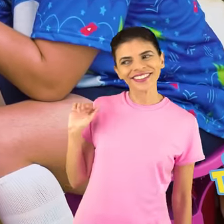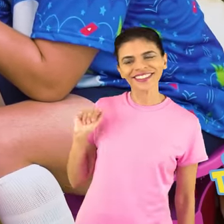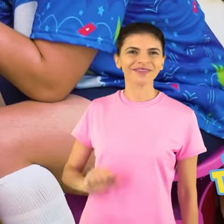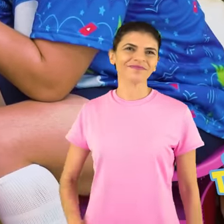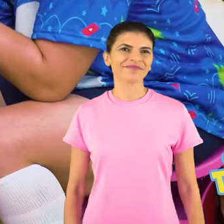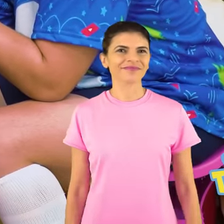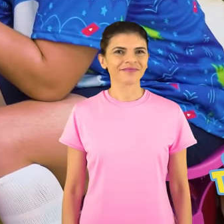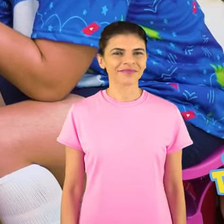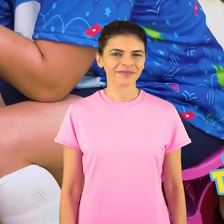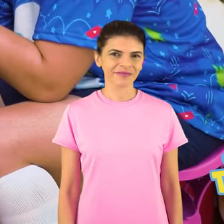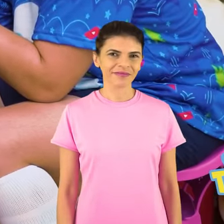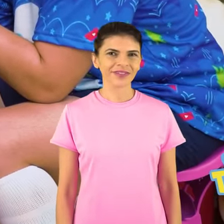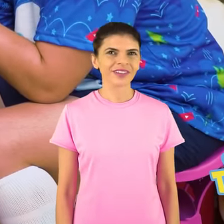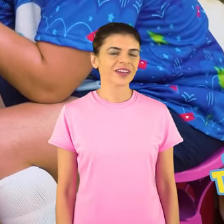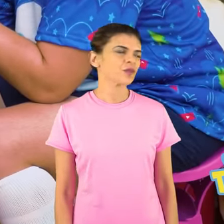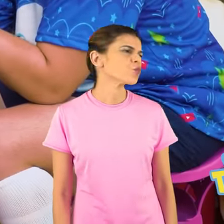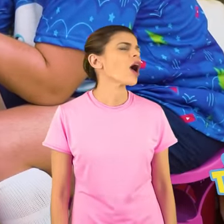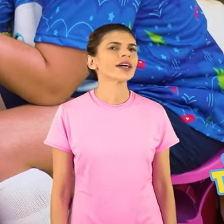Beijinhos!